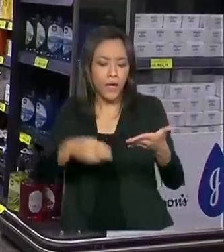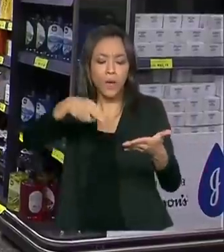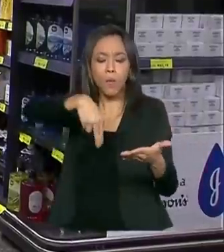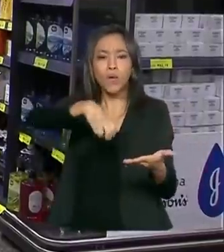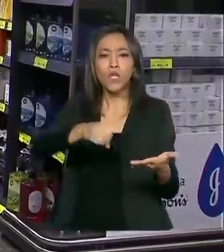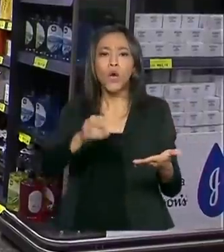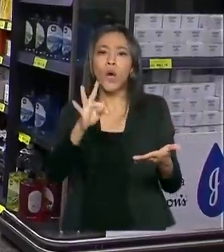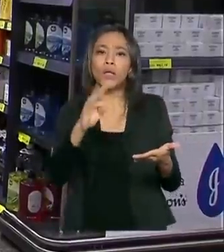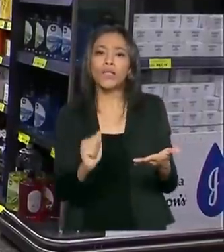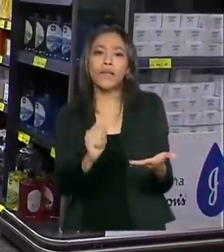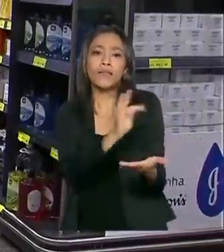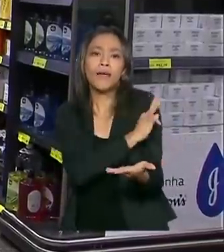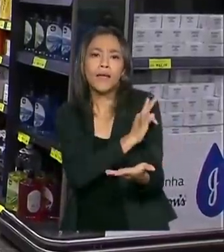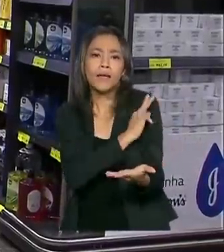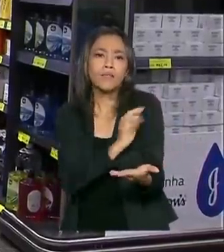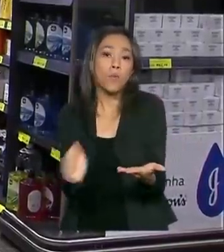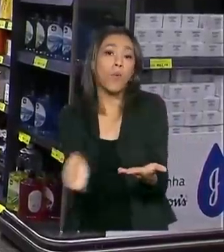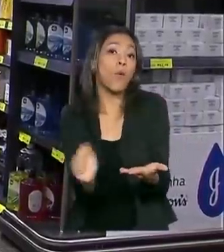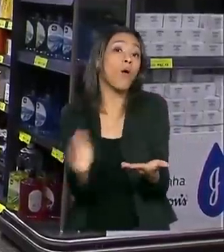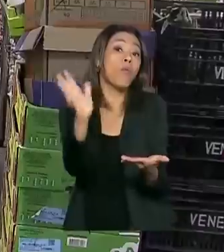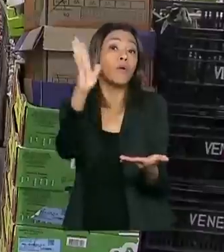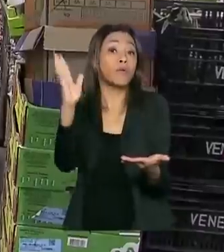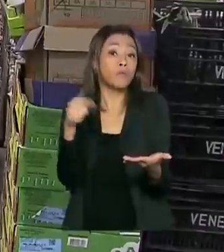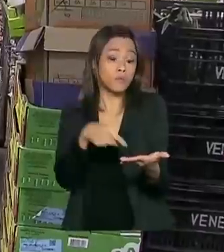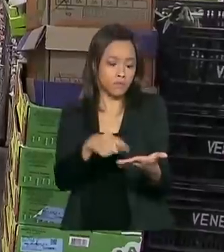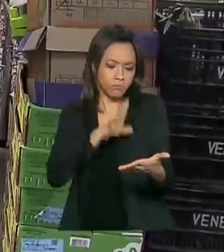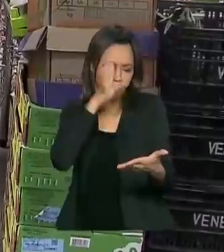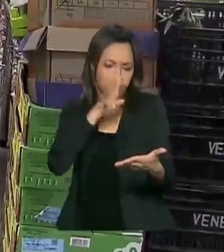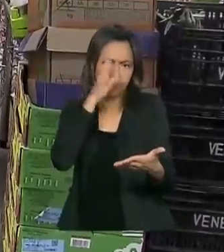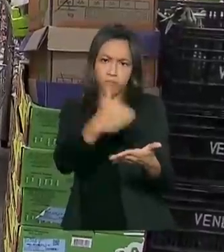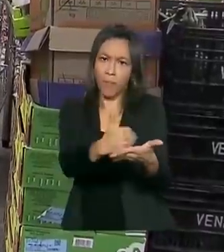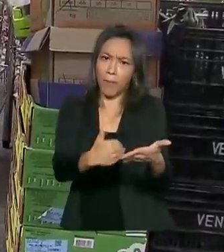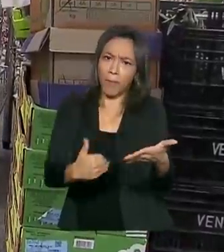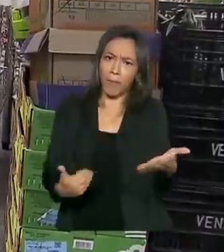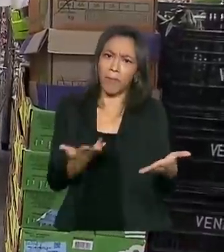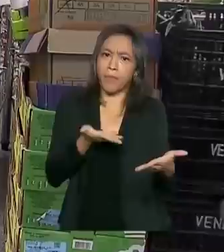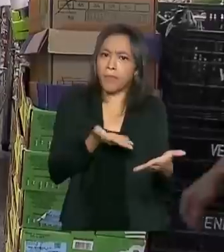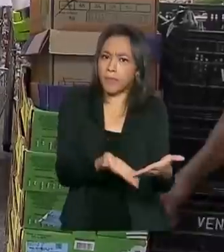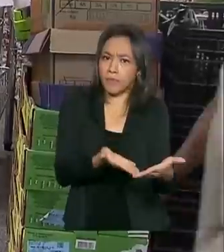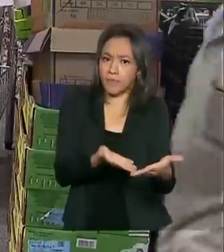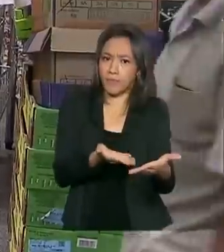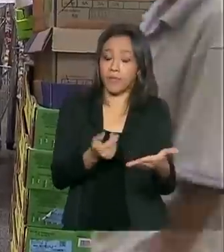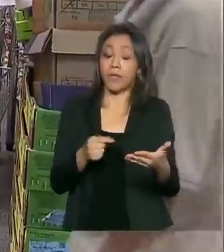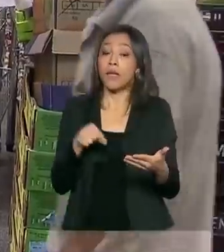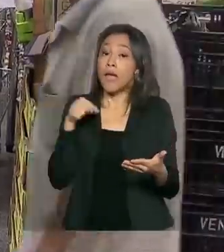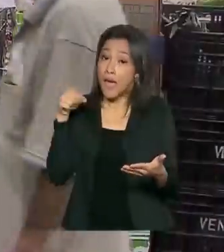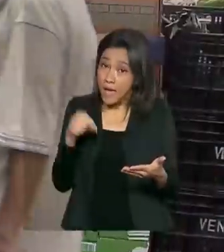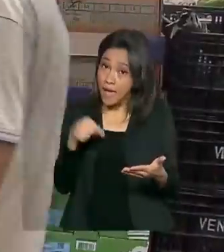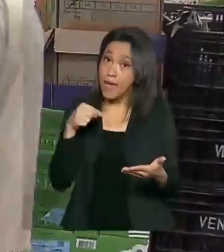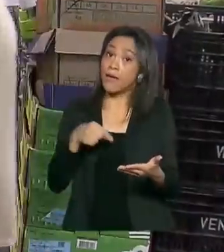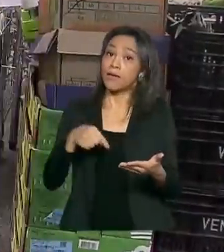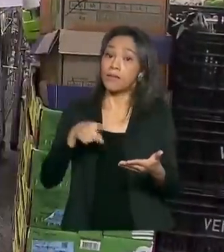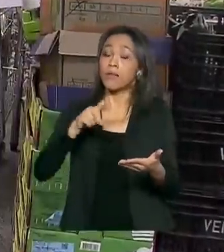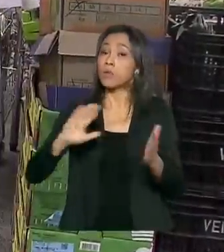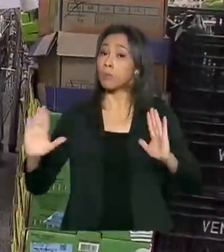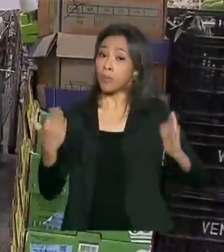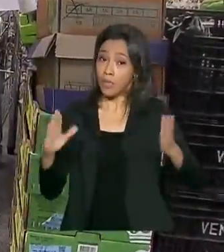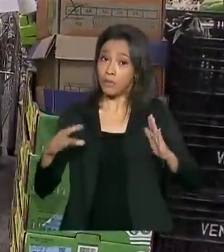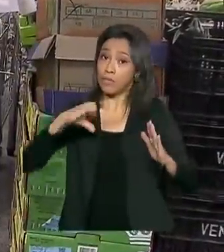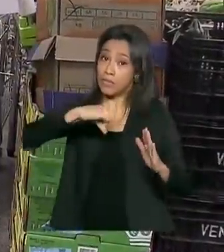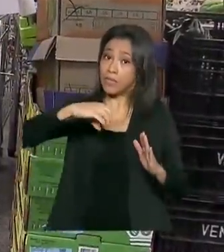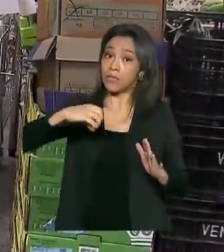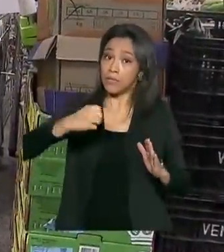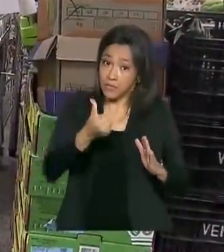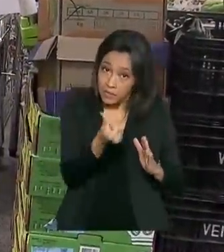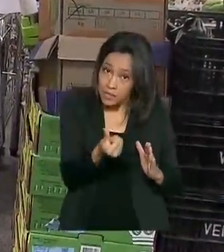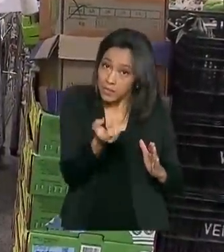sobre aumentos de mercadorias desproporcionais cobrados pelos fornecedores. A medida vale por 60 dias